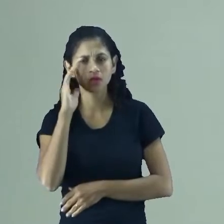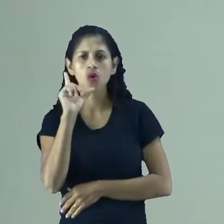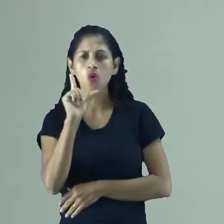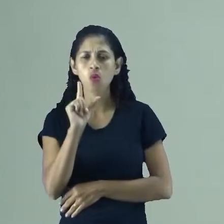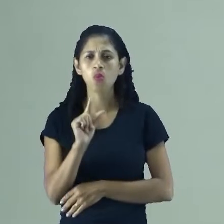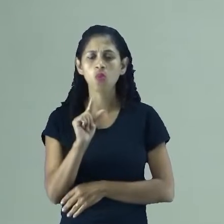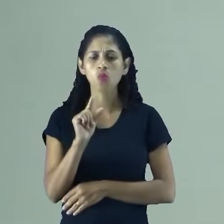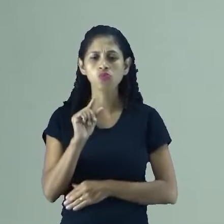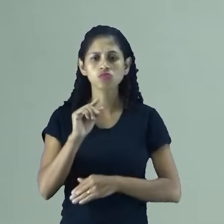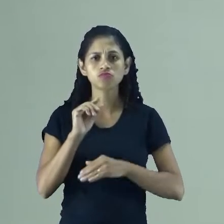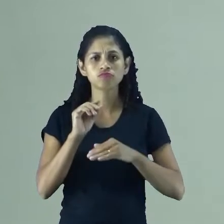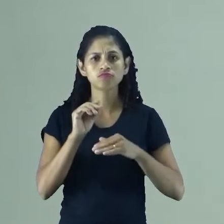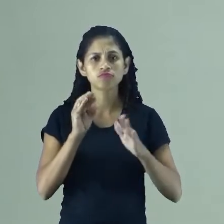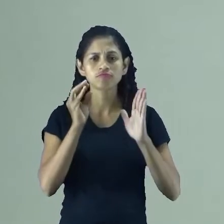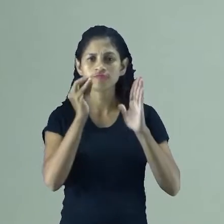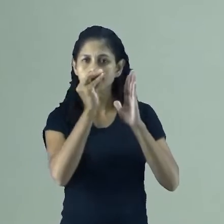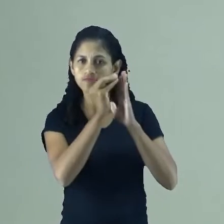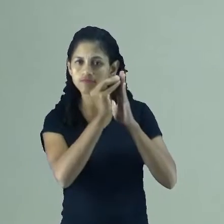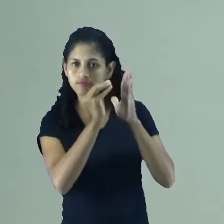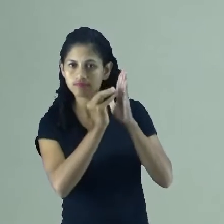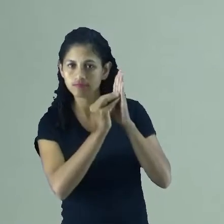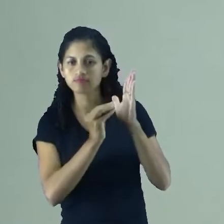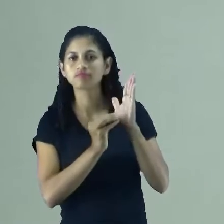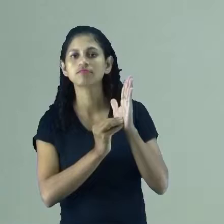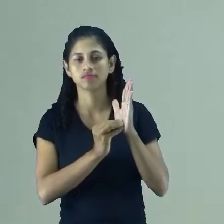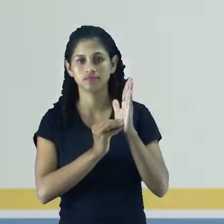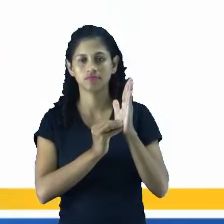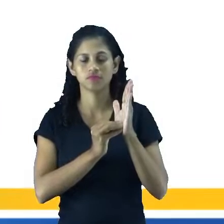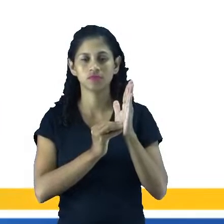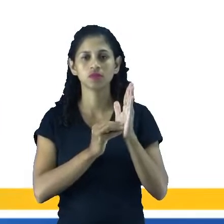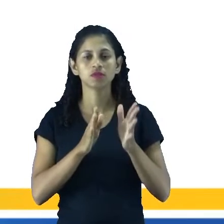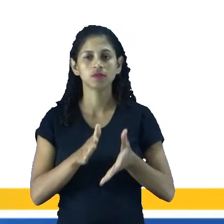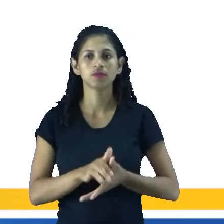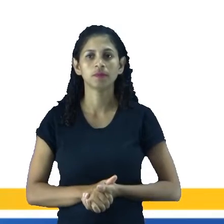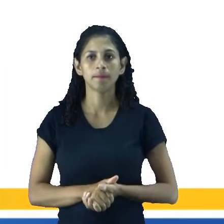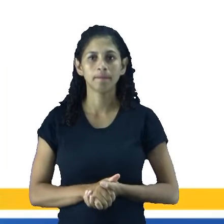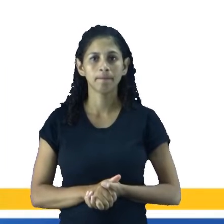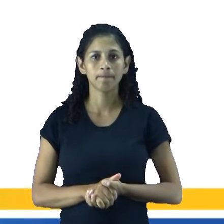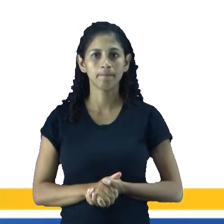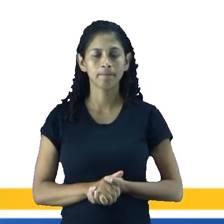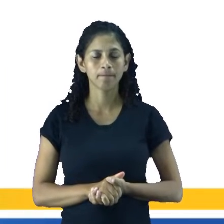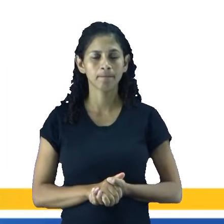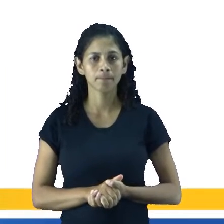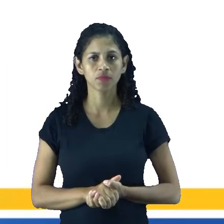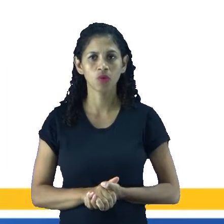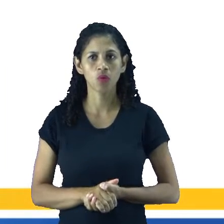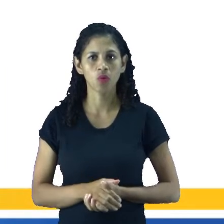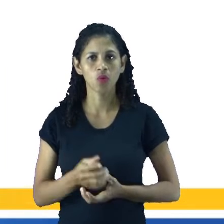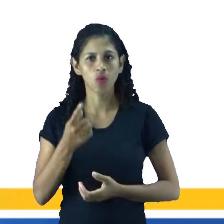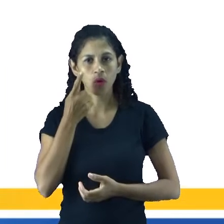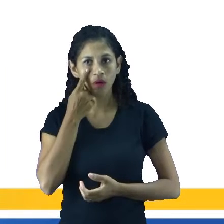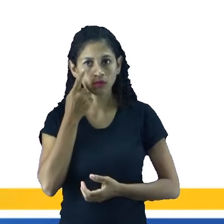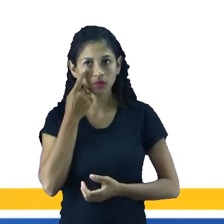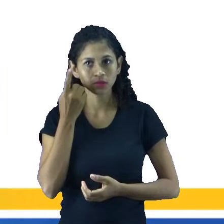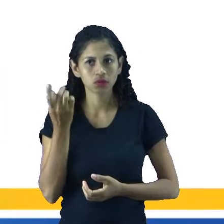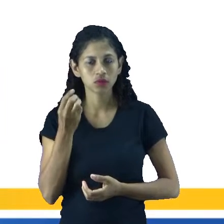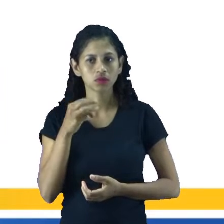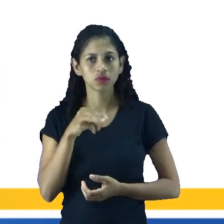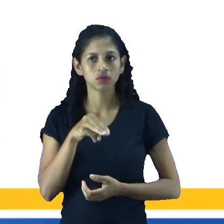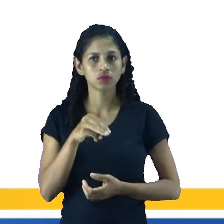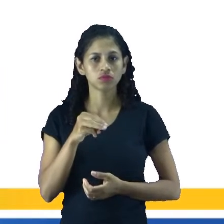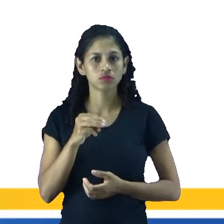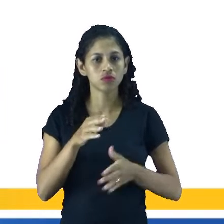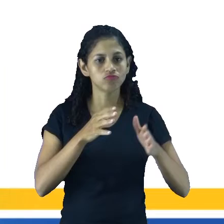da matéria em substâncias e misturas de acordo com o esquema que aparecem para vocês. Então vocês podem ver que essa matéria, a gente